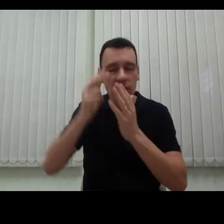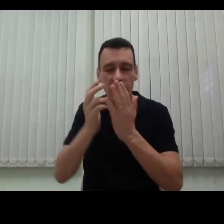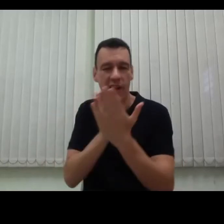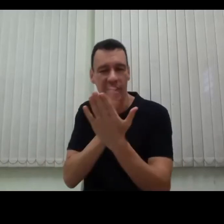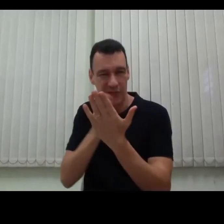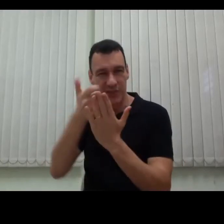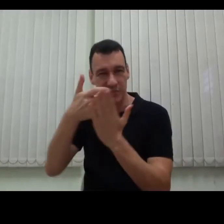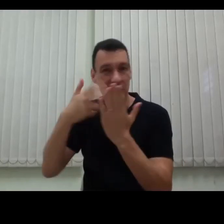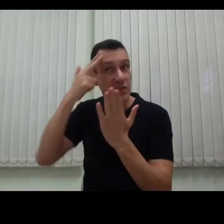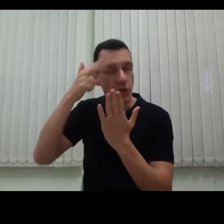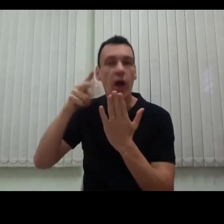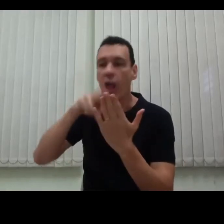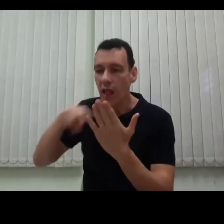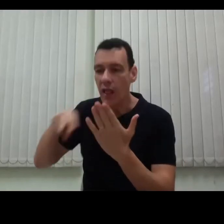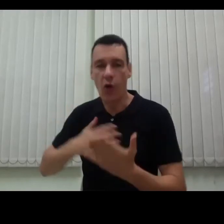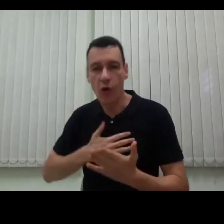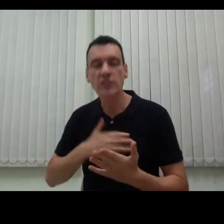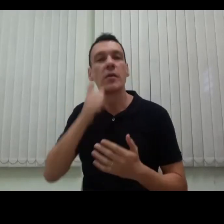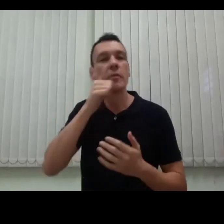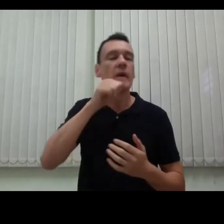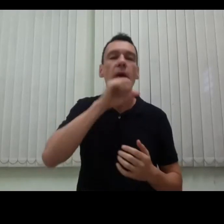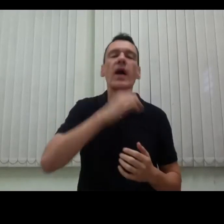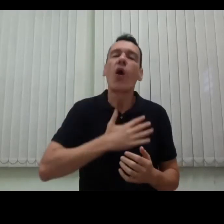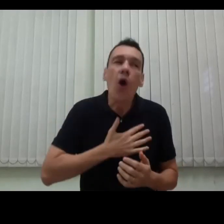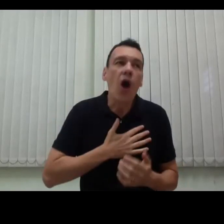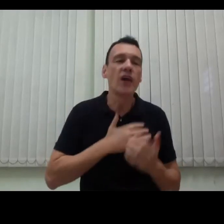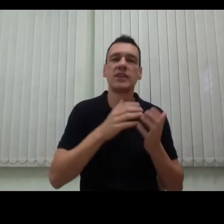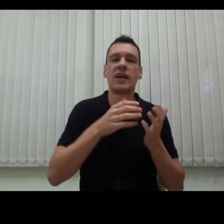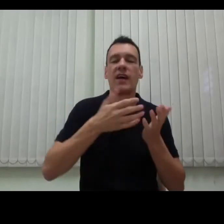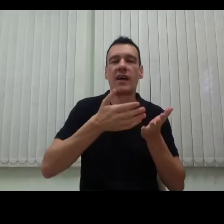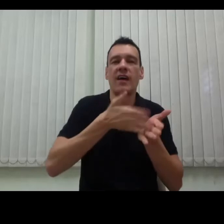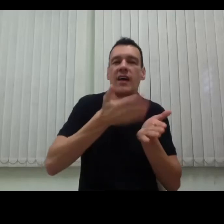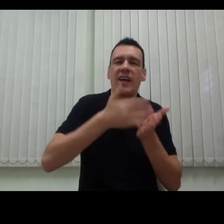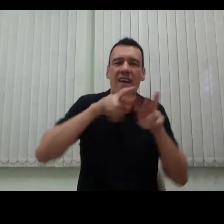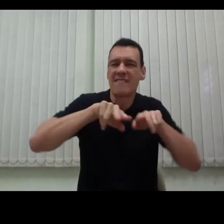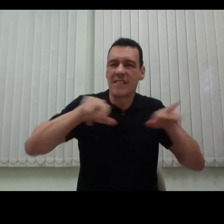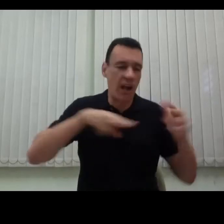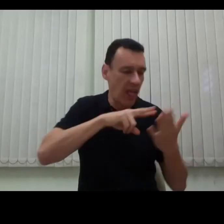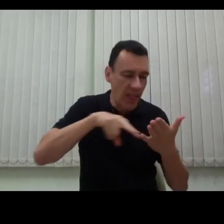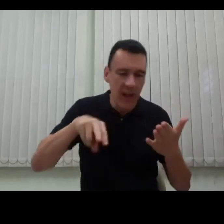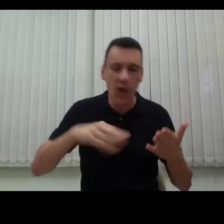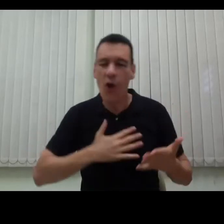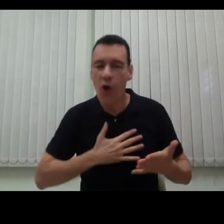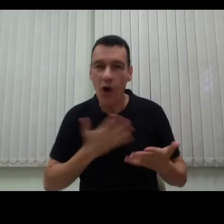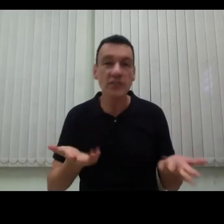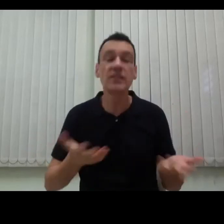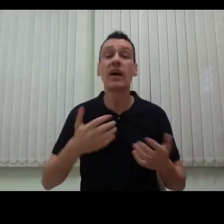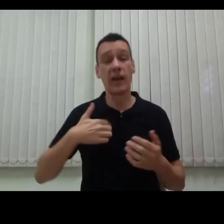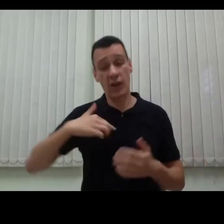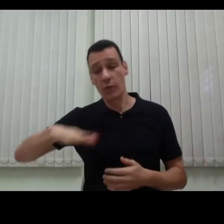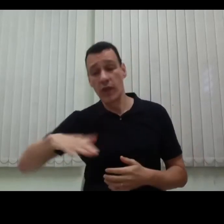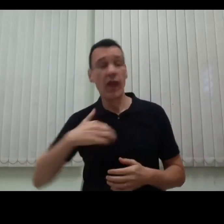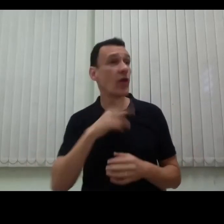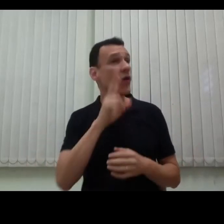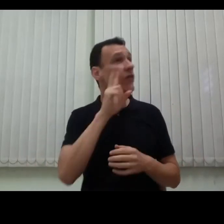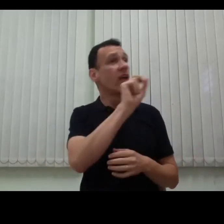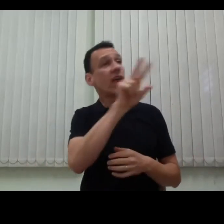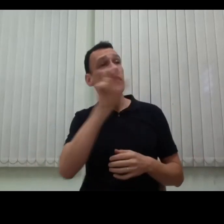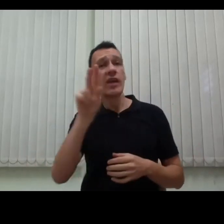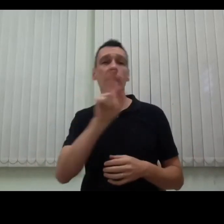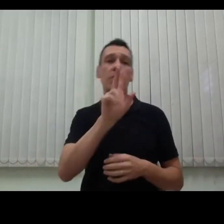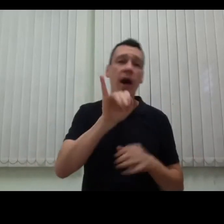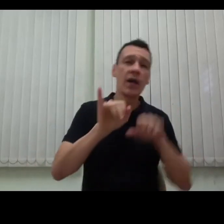Então, embora eu ainda fosse muito pequena, a leitura, de alguma forma, estava presente nas mãos dos meus pais. Isso